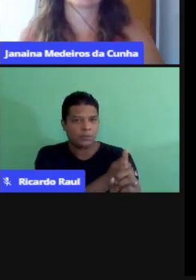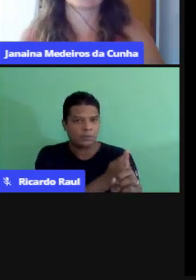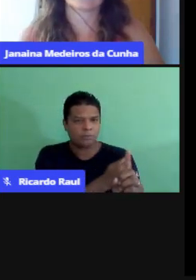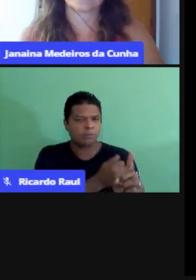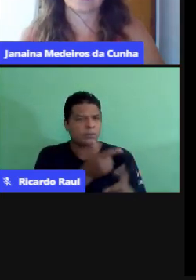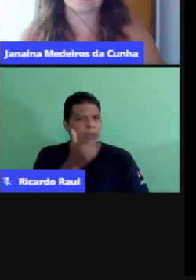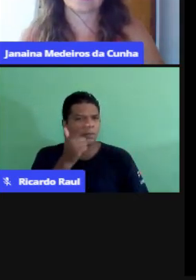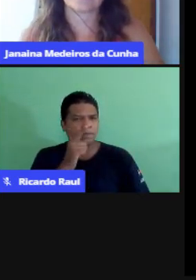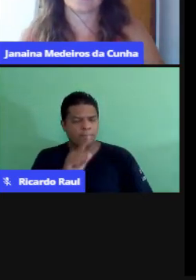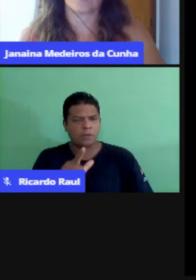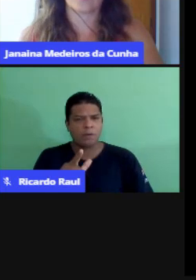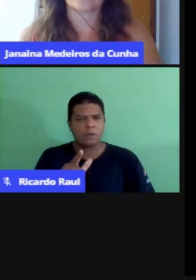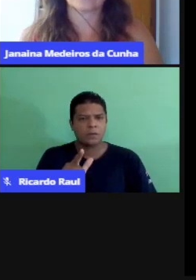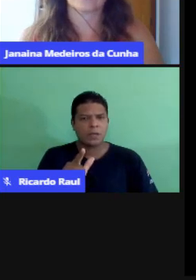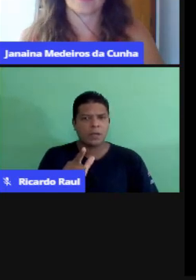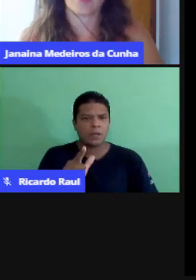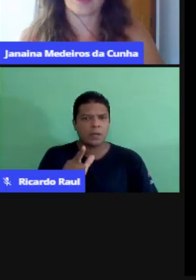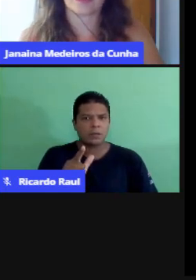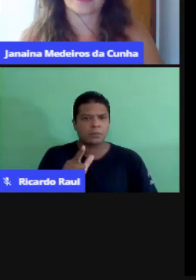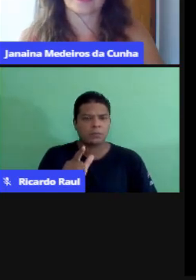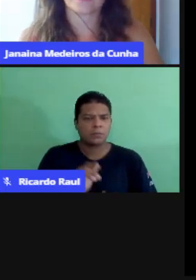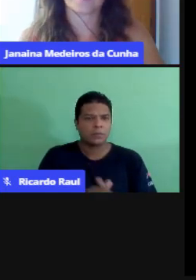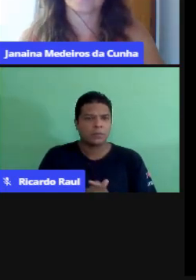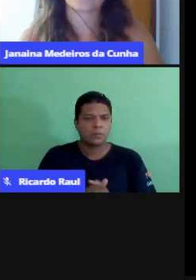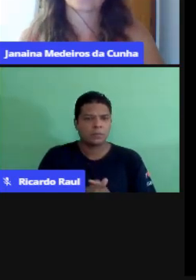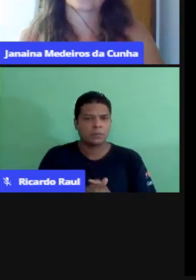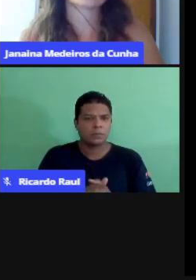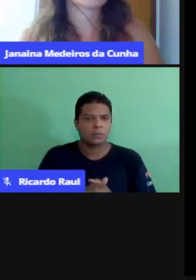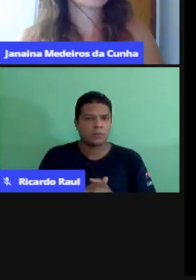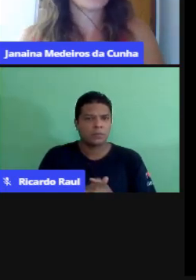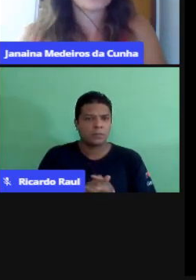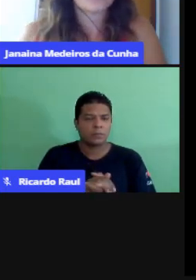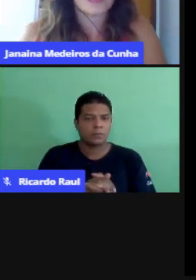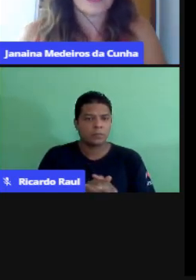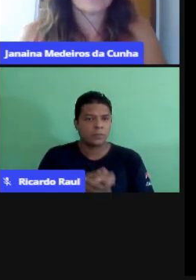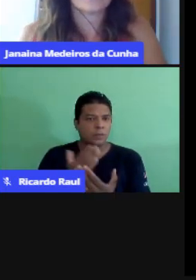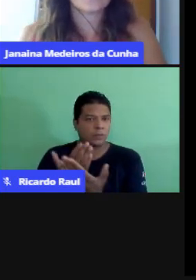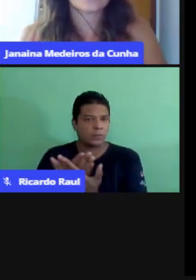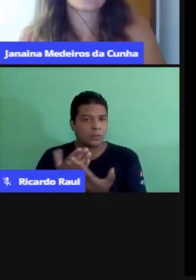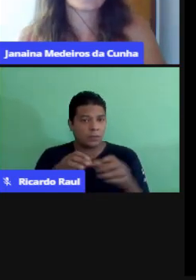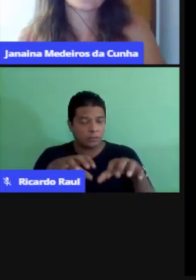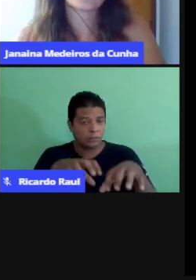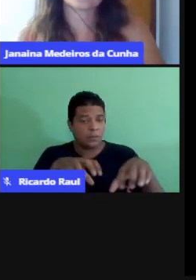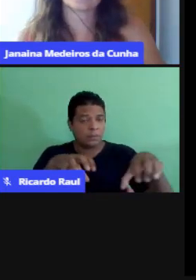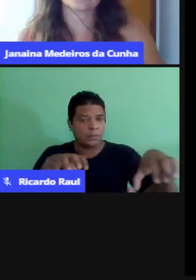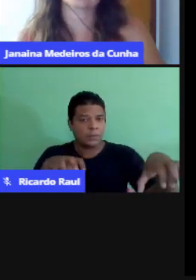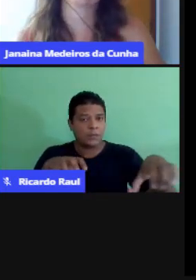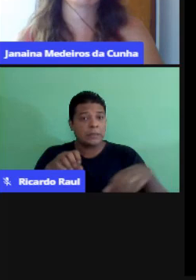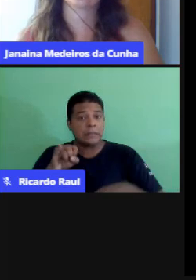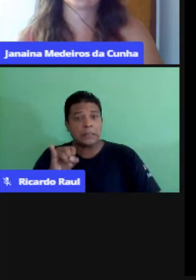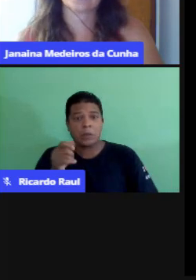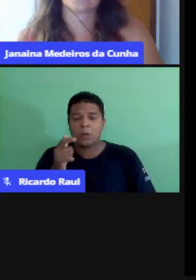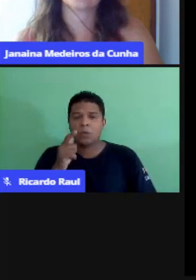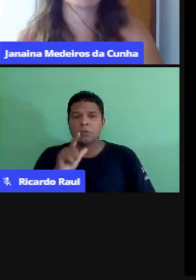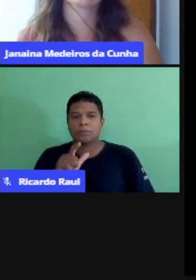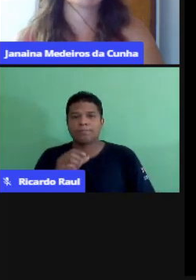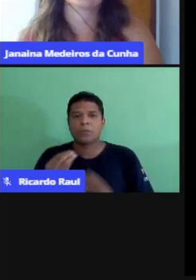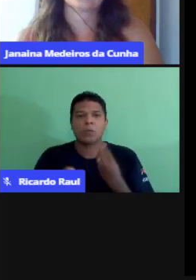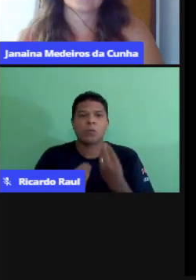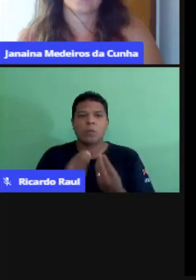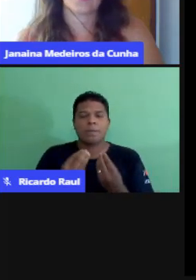participando dessas aulas remotas? Se ele não consegue, o que eu posso estar fazendo para